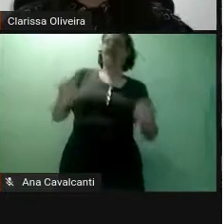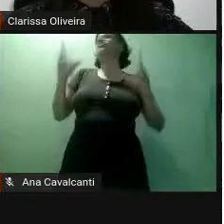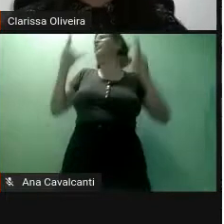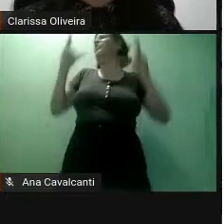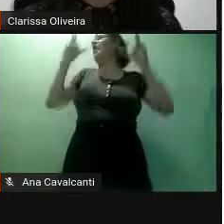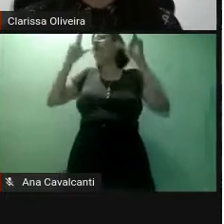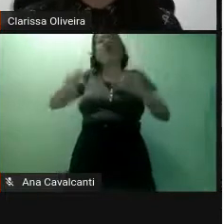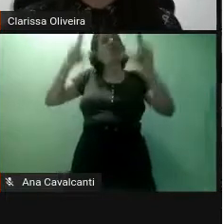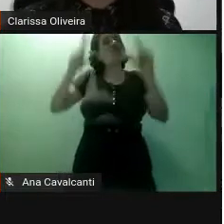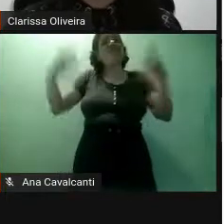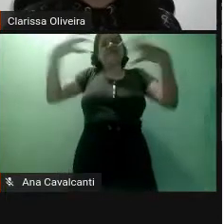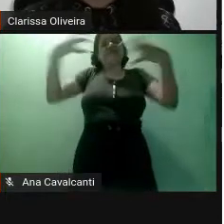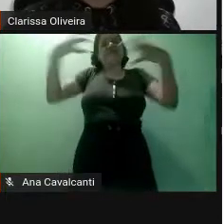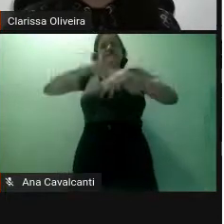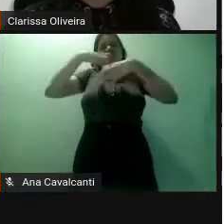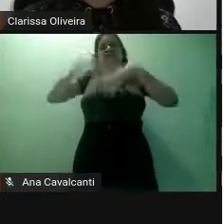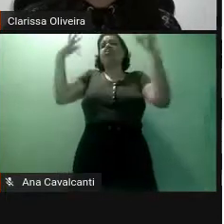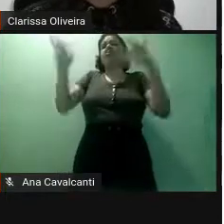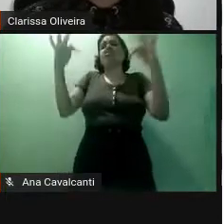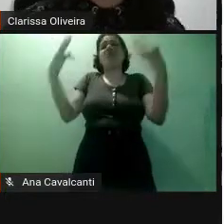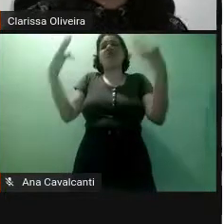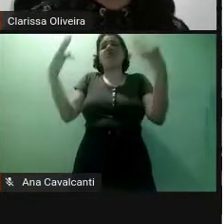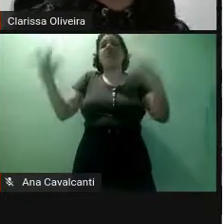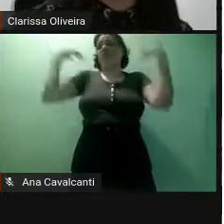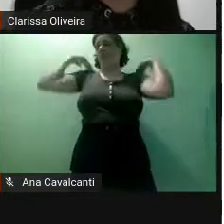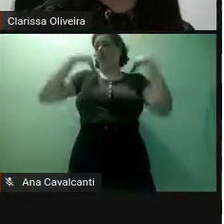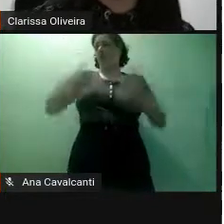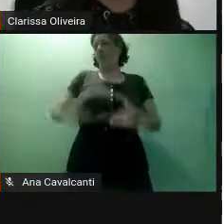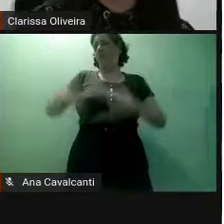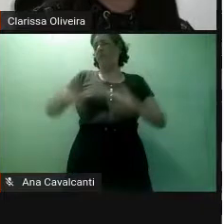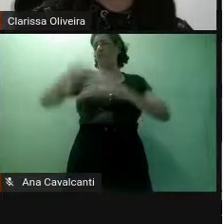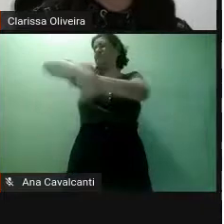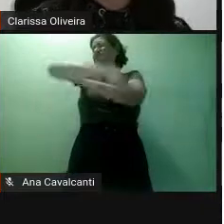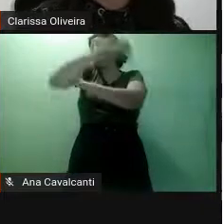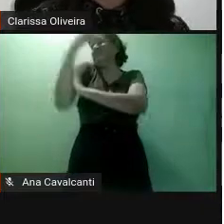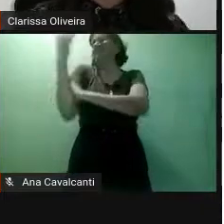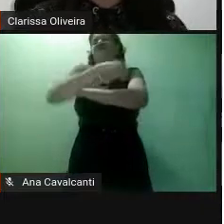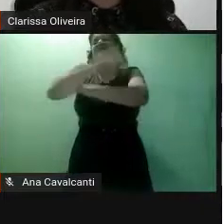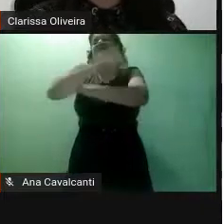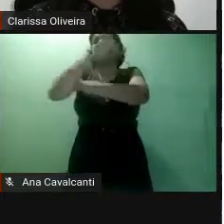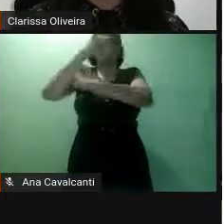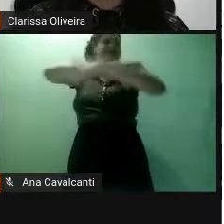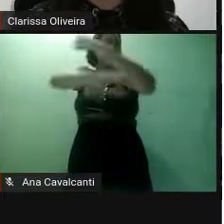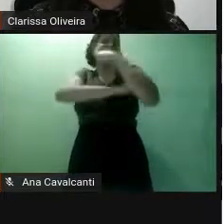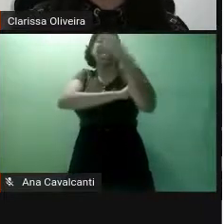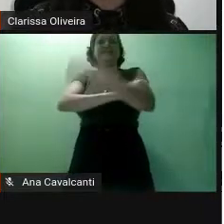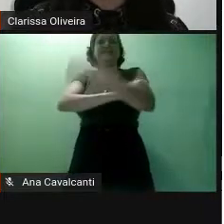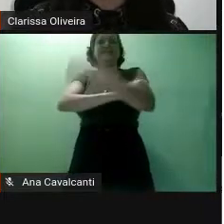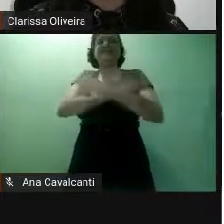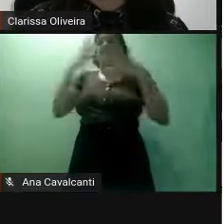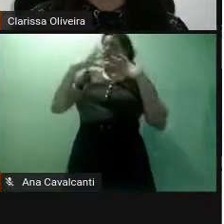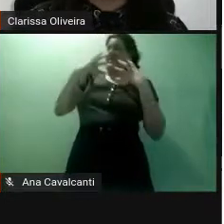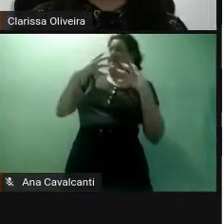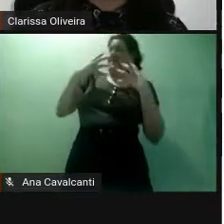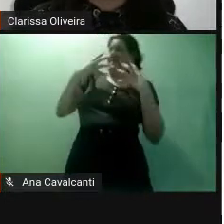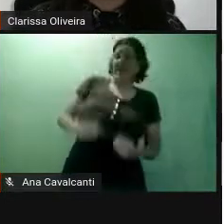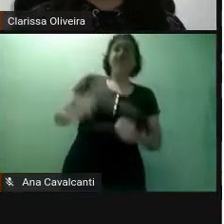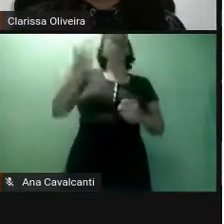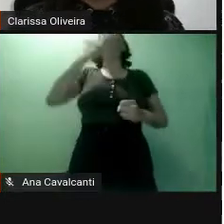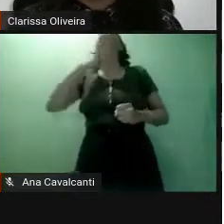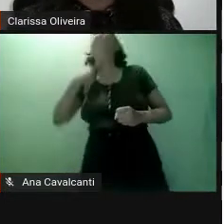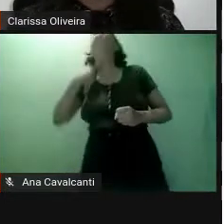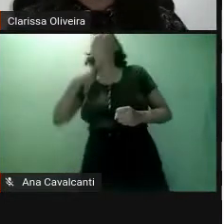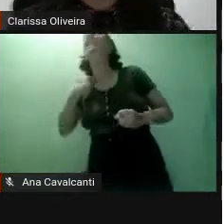sensação. É uma dor muscular mesmo, que deixa a pessoa fatigada, muito cansada, sem disposição para